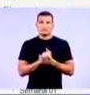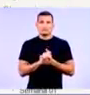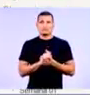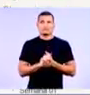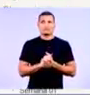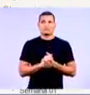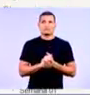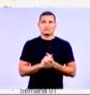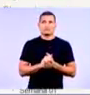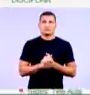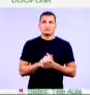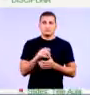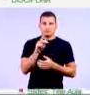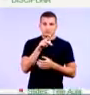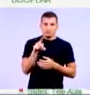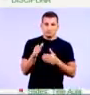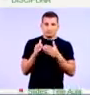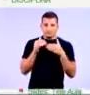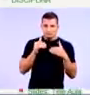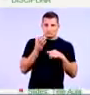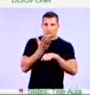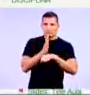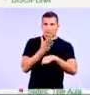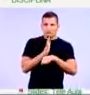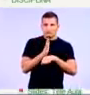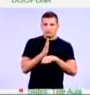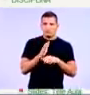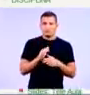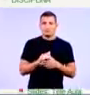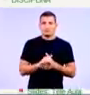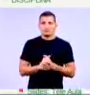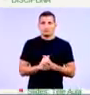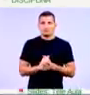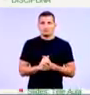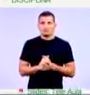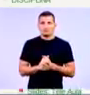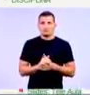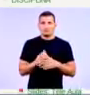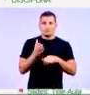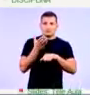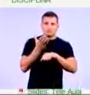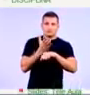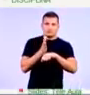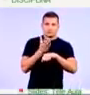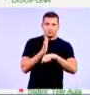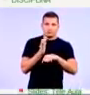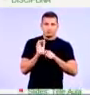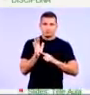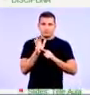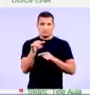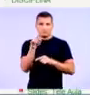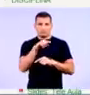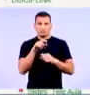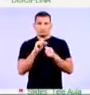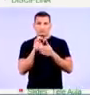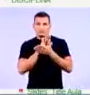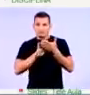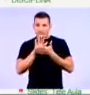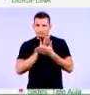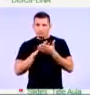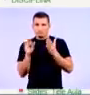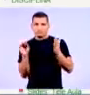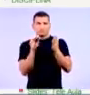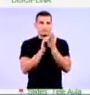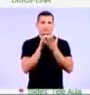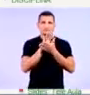vai solicitar uma determinada tarefa. Aparece para você que você não fez nenhuma tentativa. Como